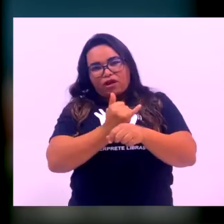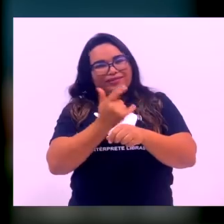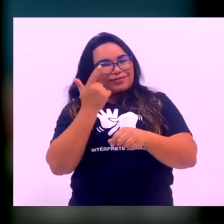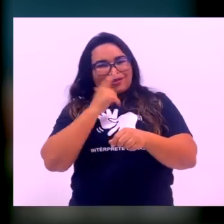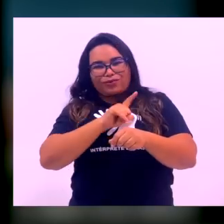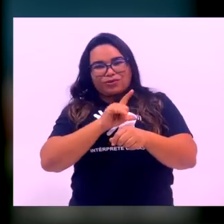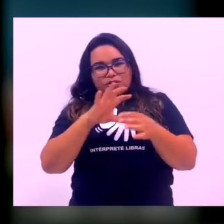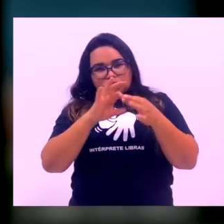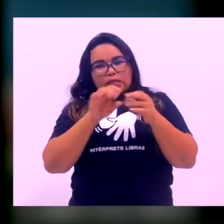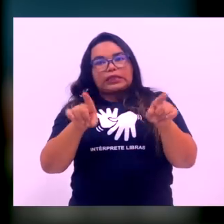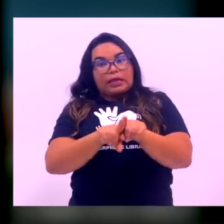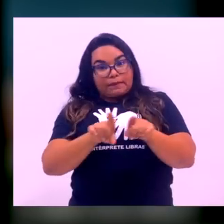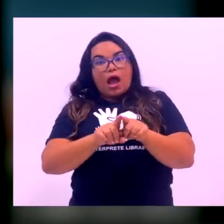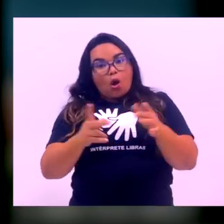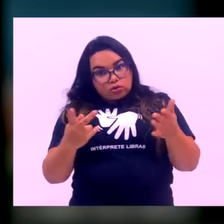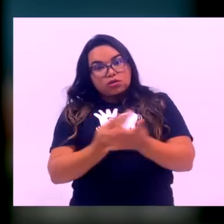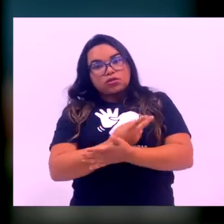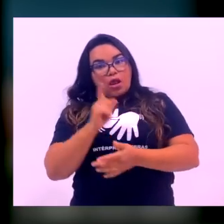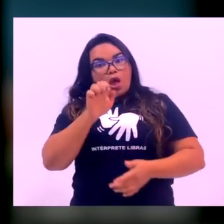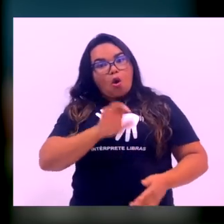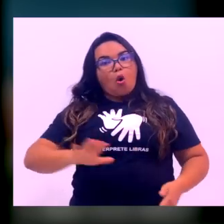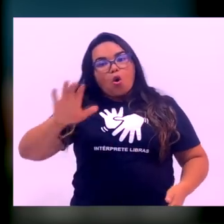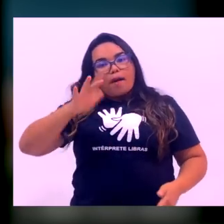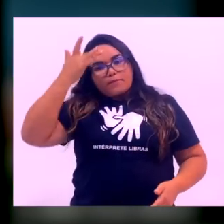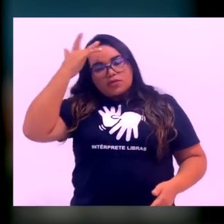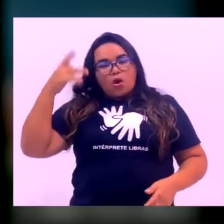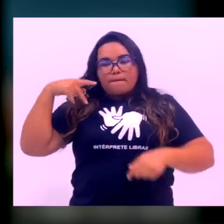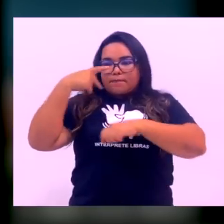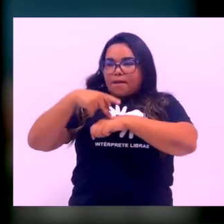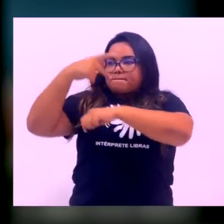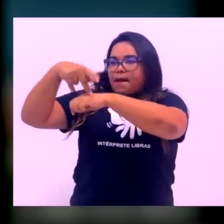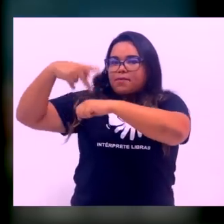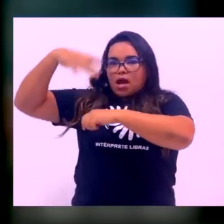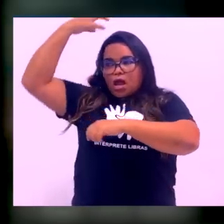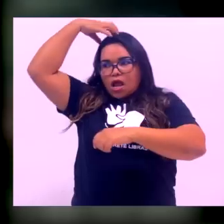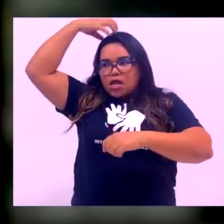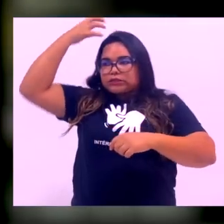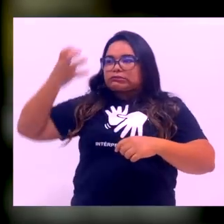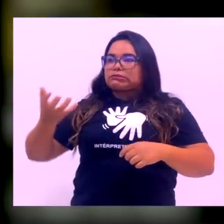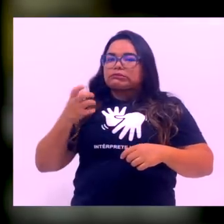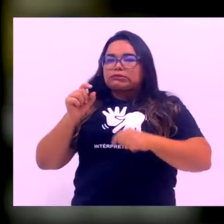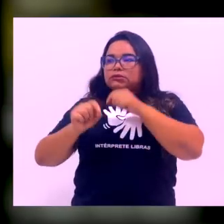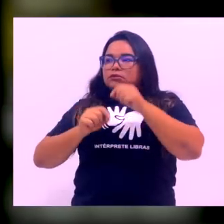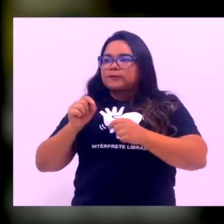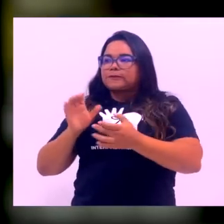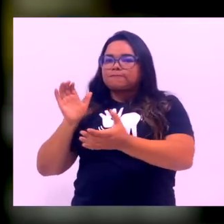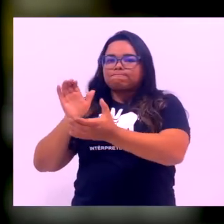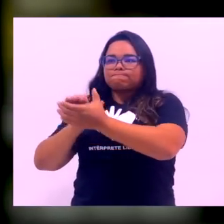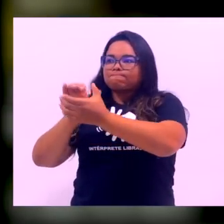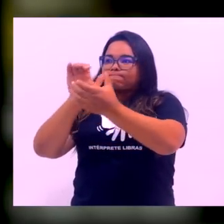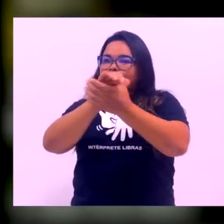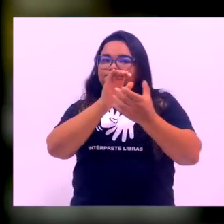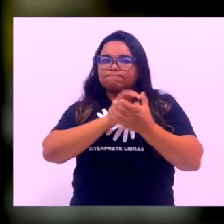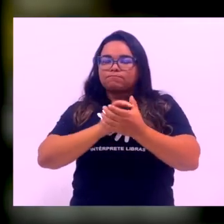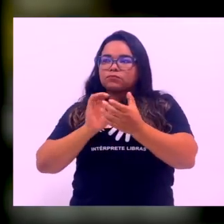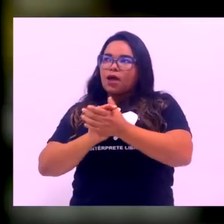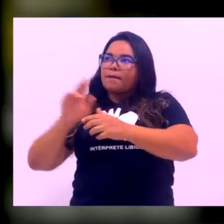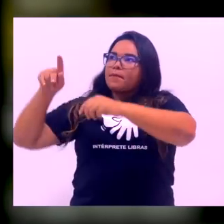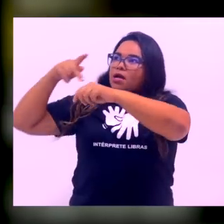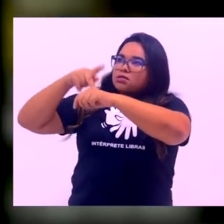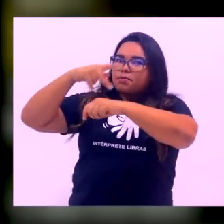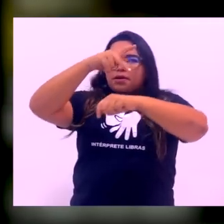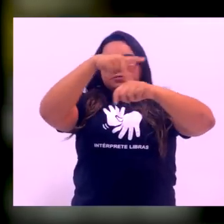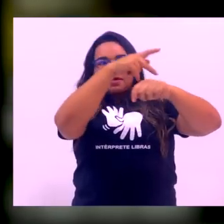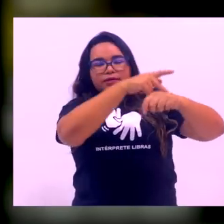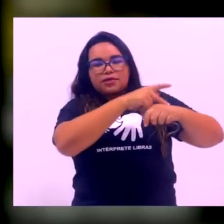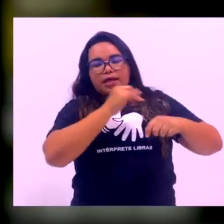através do casamento. E assim, a rainha Diana e o rei Frederico tentaram, de todos os modos, fazer